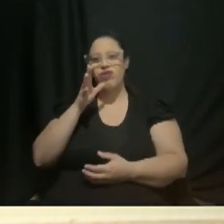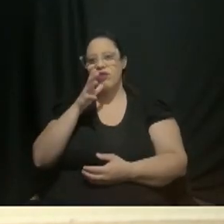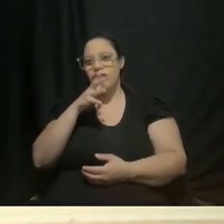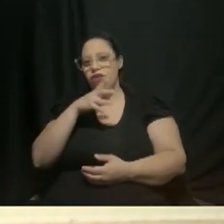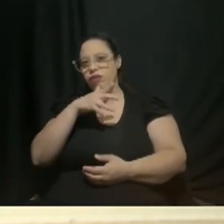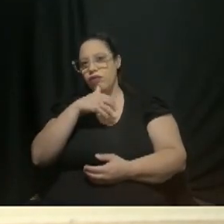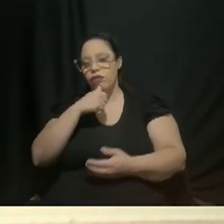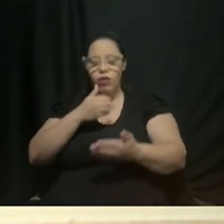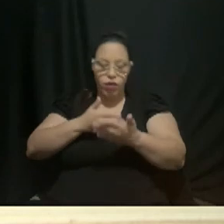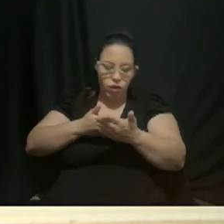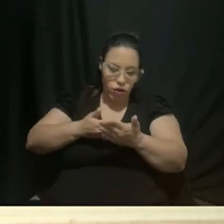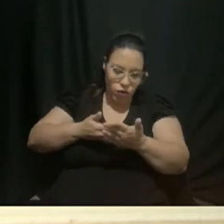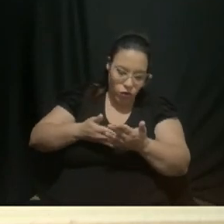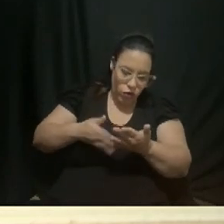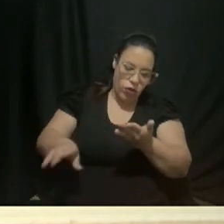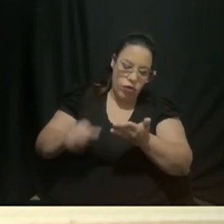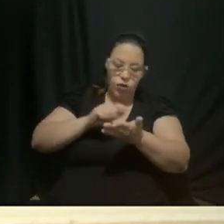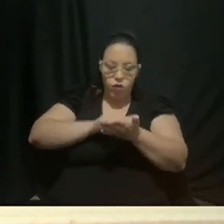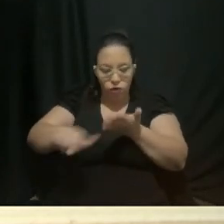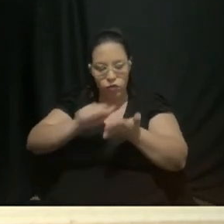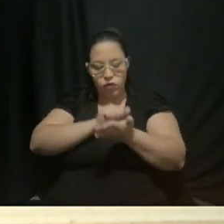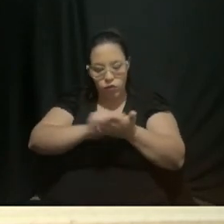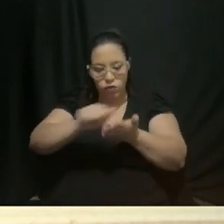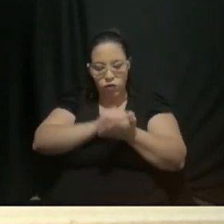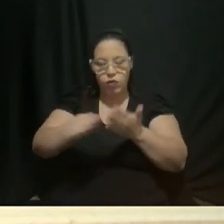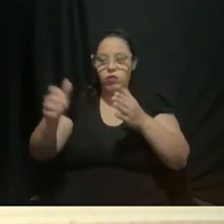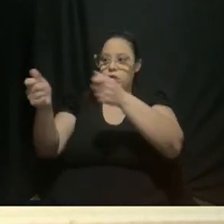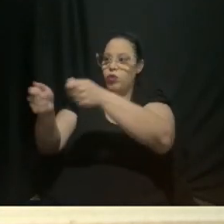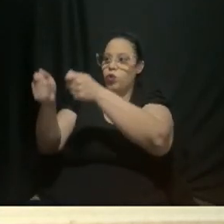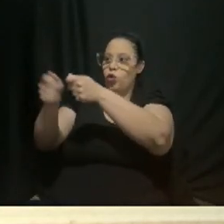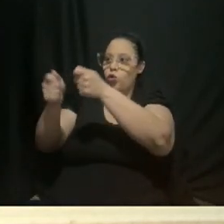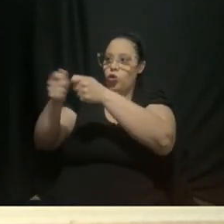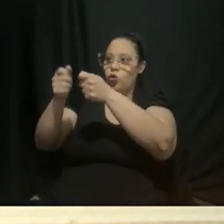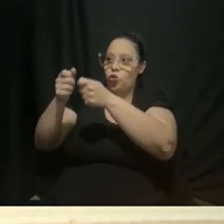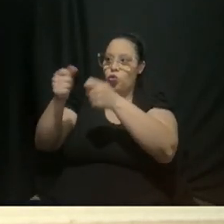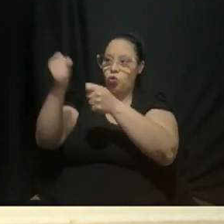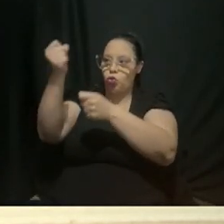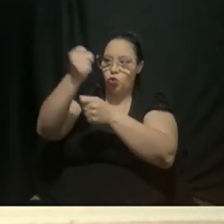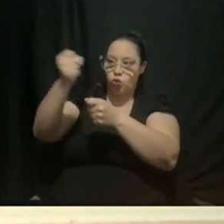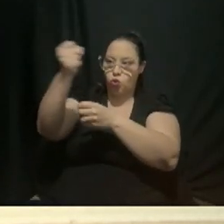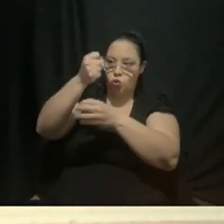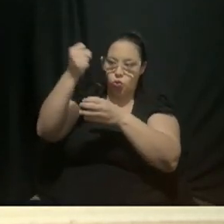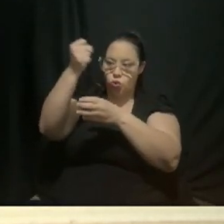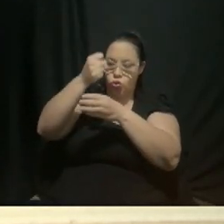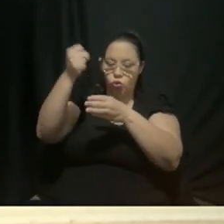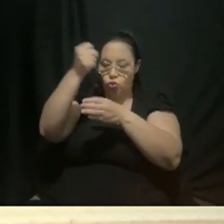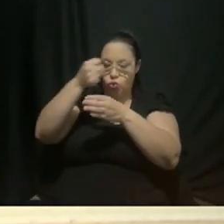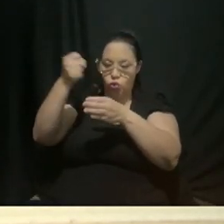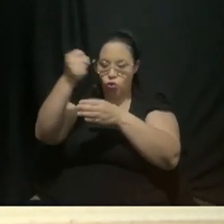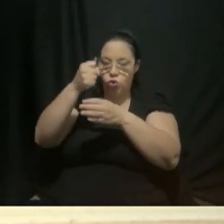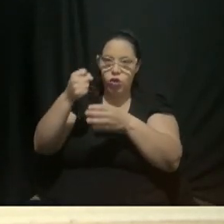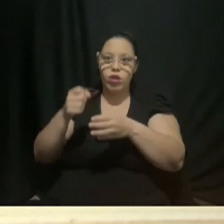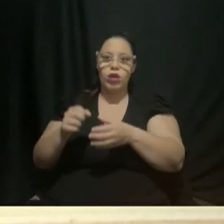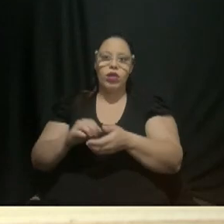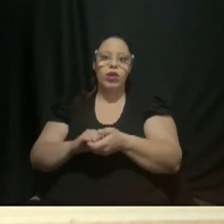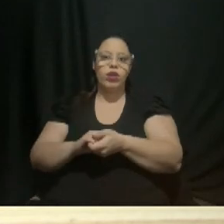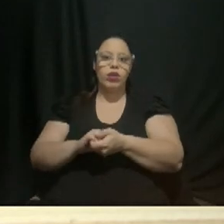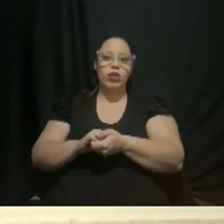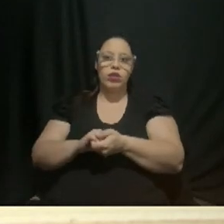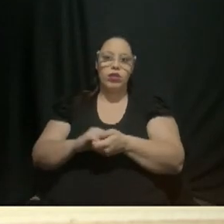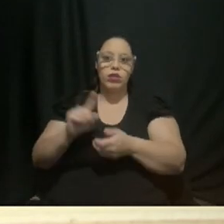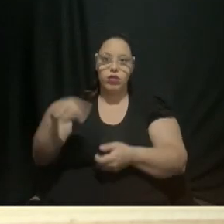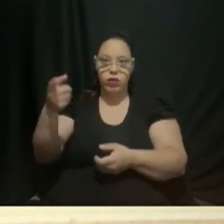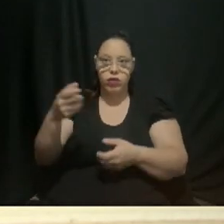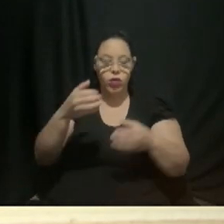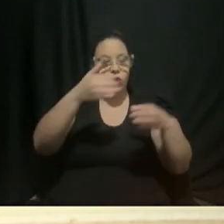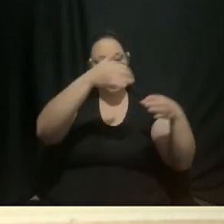você vai passando a buchinha, enxaguando, e aí a gente tem sempre um escorredor, alguma coisa para apoiar. E aí depois de que tá lá escorrendo, você pode